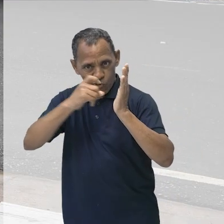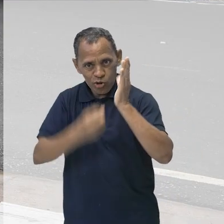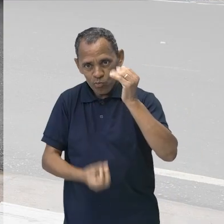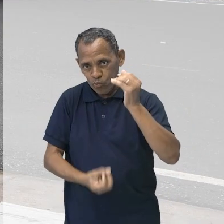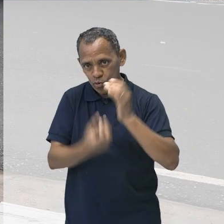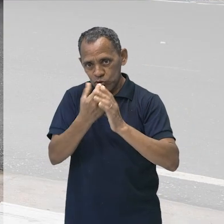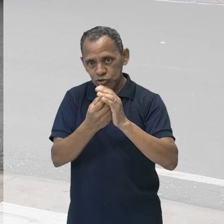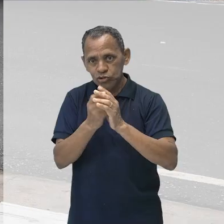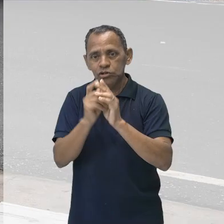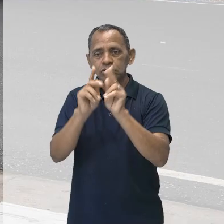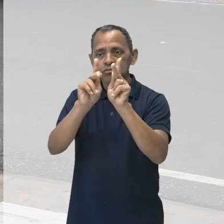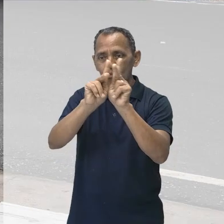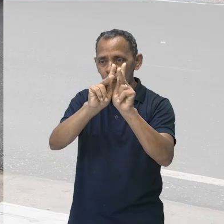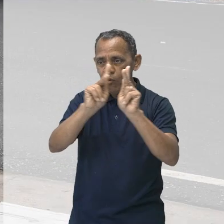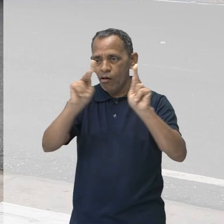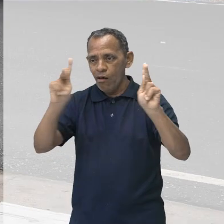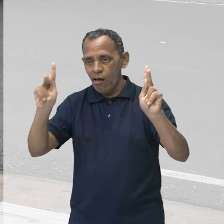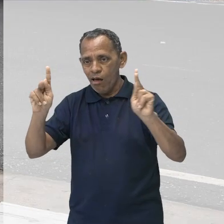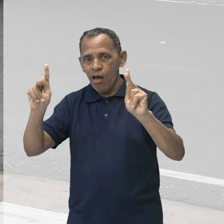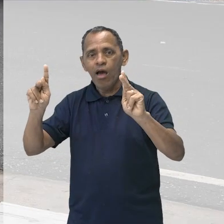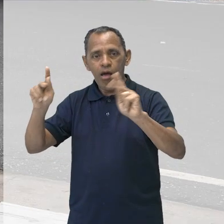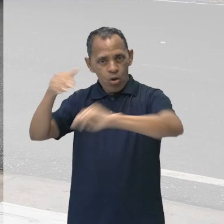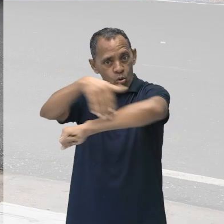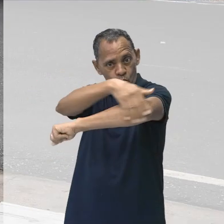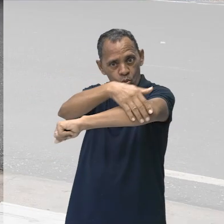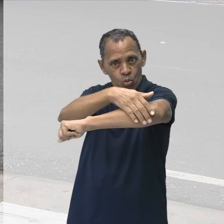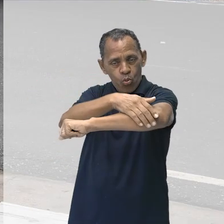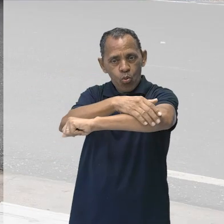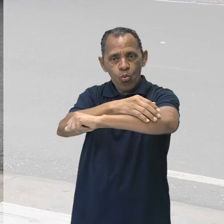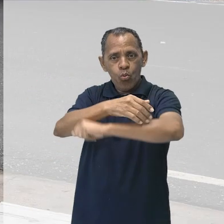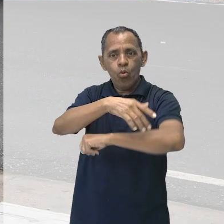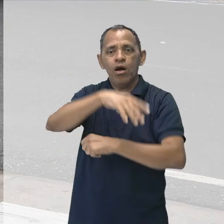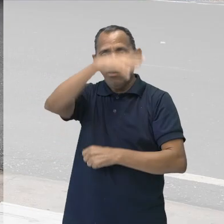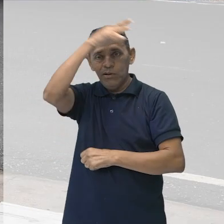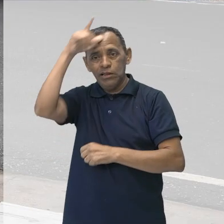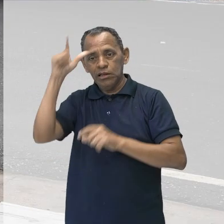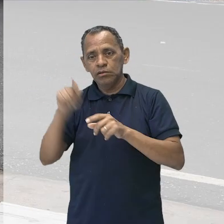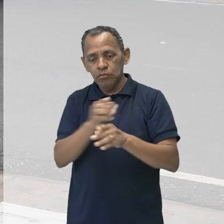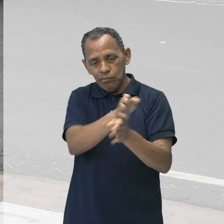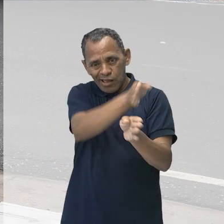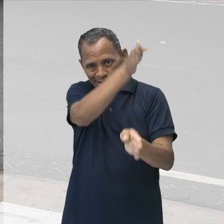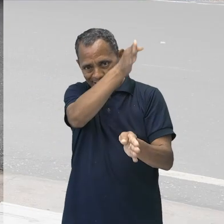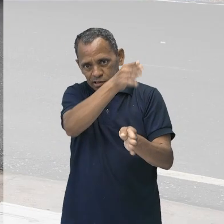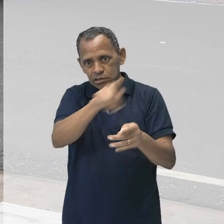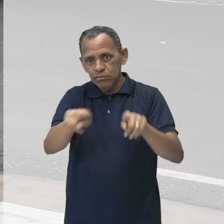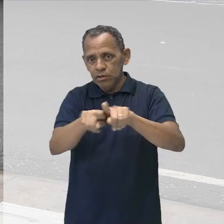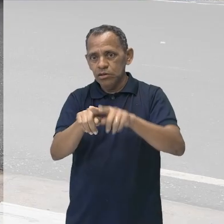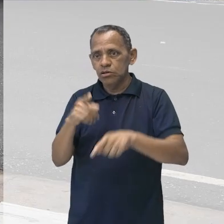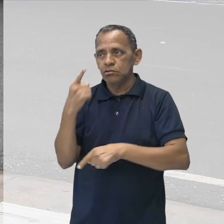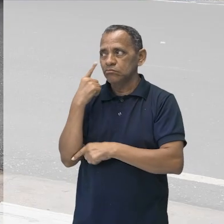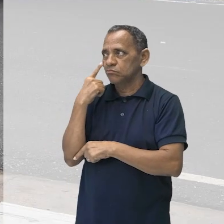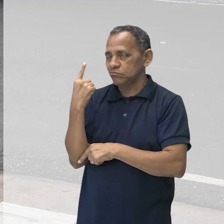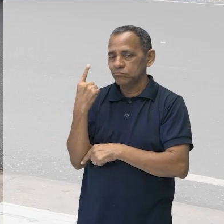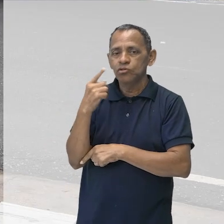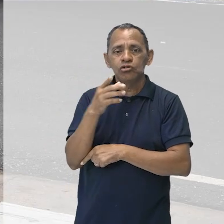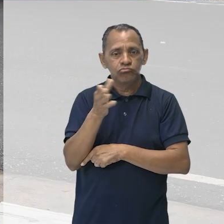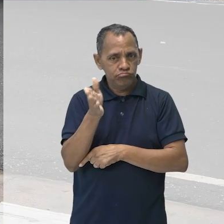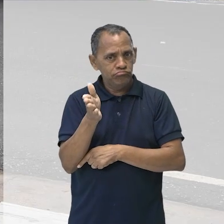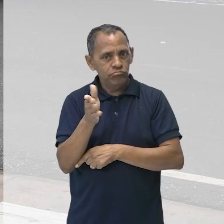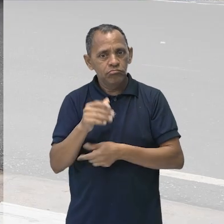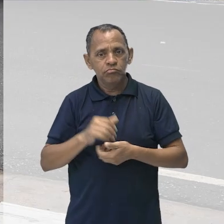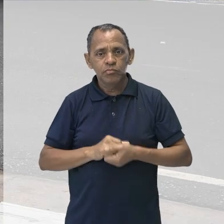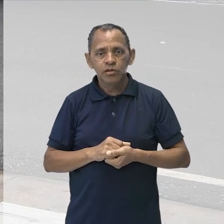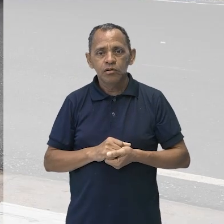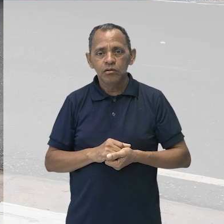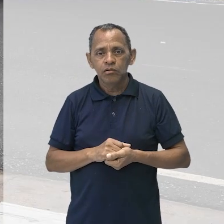dos viadutos aqui de Manaus, ou seja, nas paredes da cidade. Se vocês já vieram, já conhecem Manaus, vocês